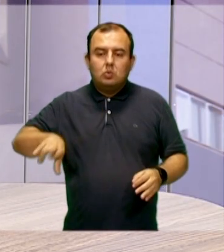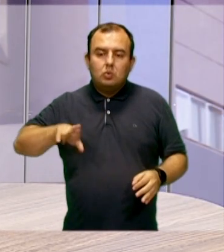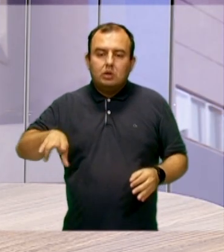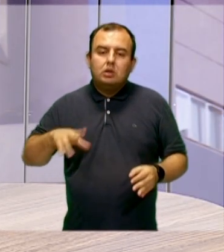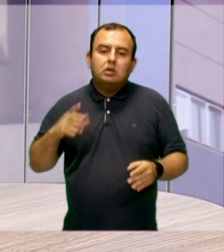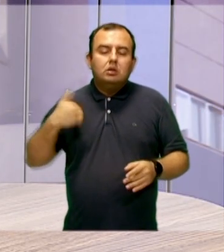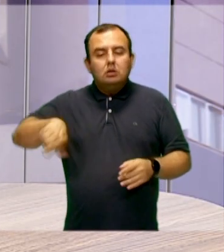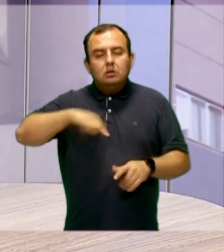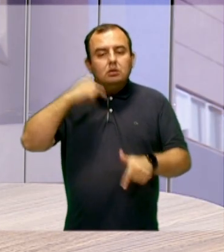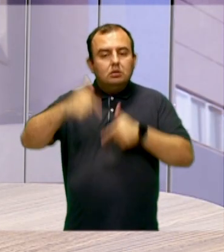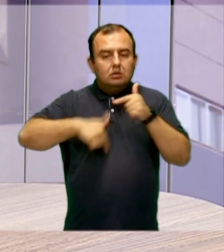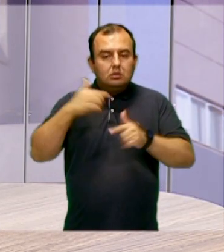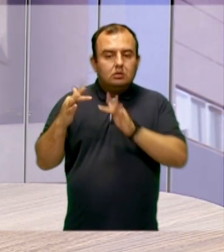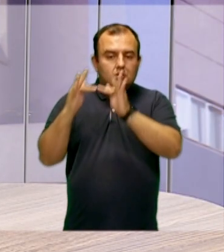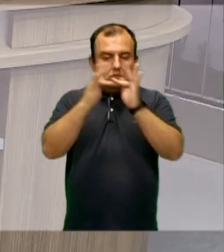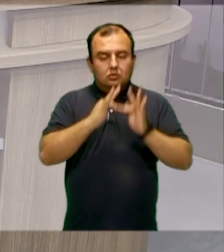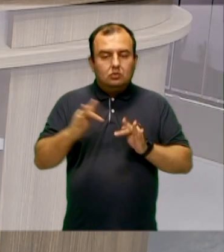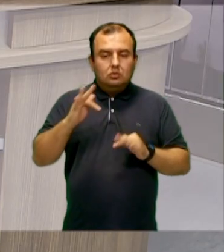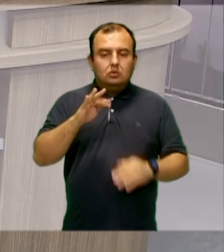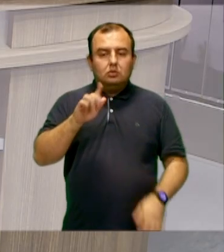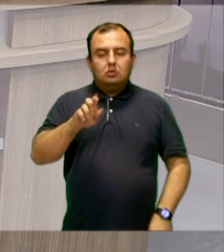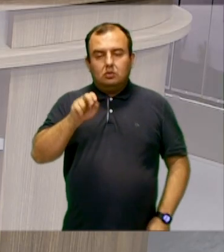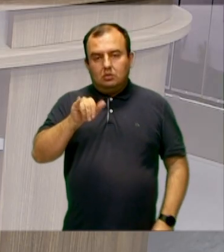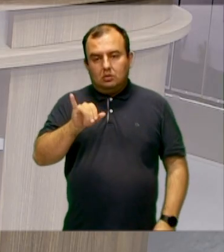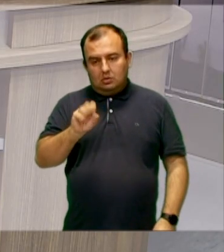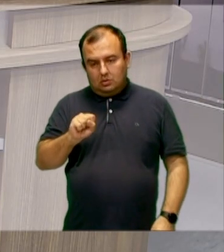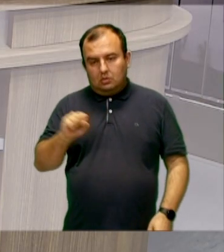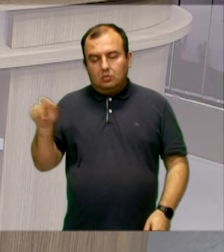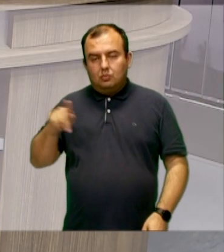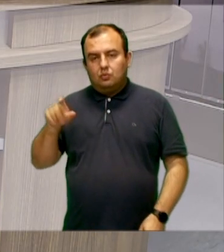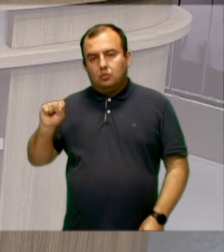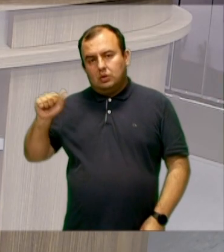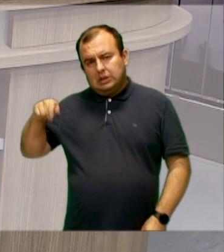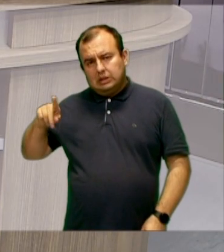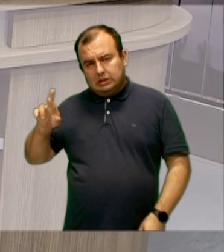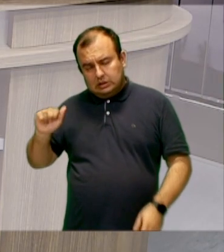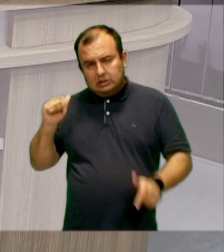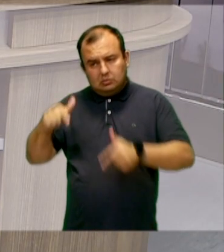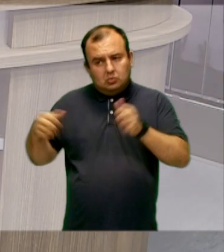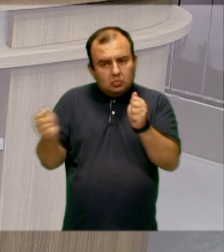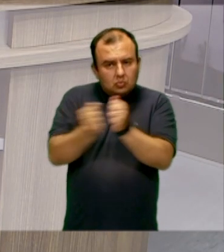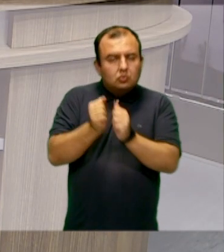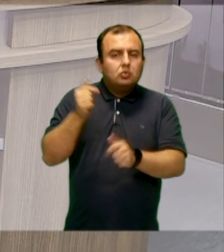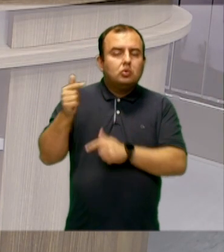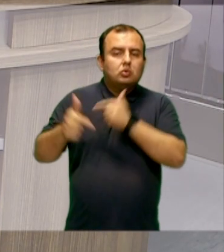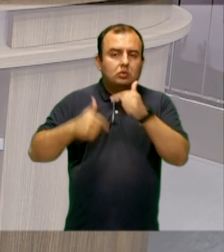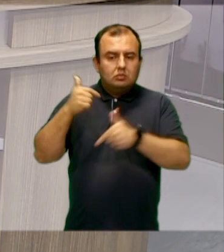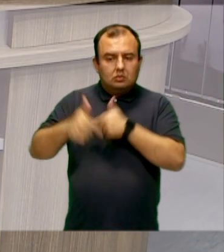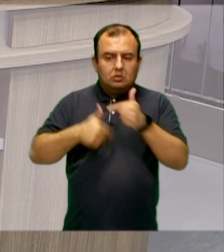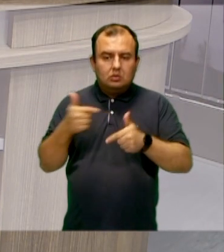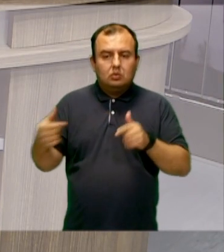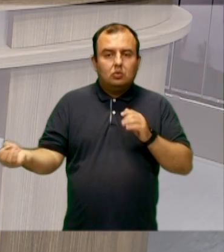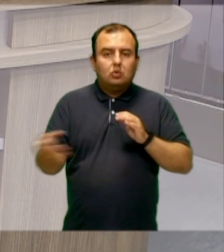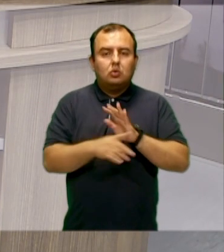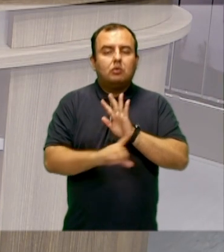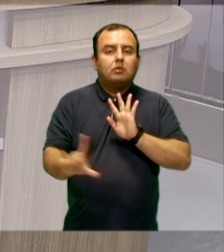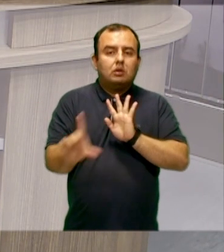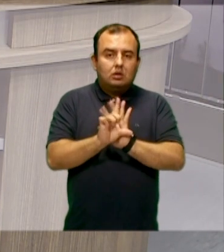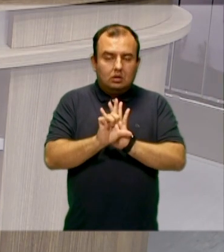estamos trabalhando junto com a Fundação Genésio Miranda Lins, que é a professora Sandra, diretora da Fundação Genésio, numa nova